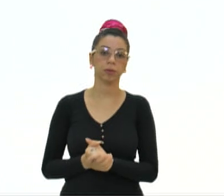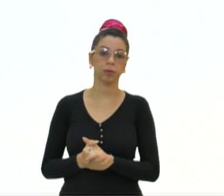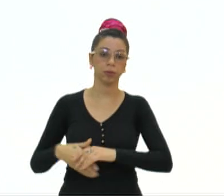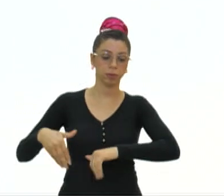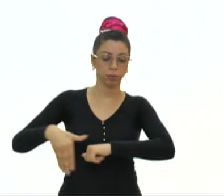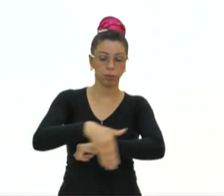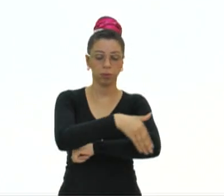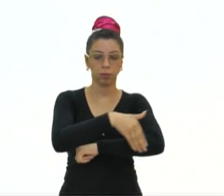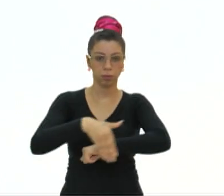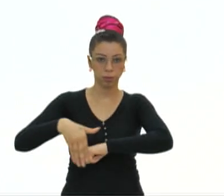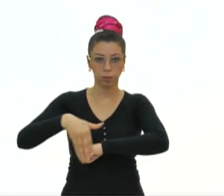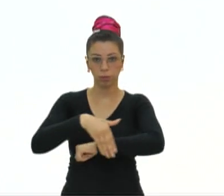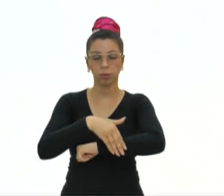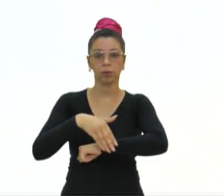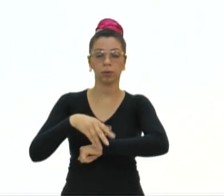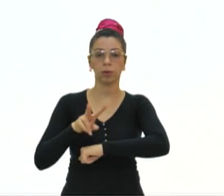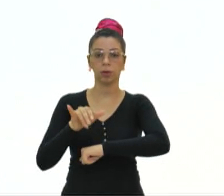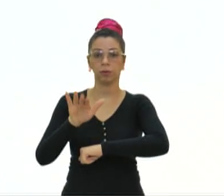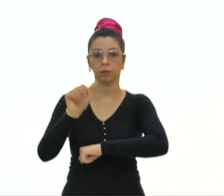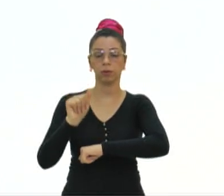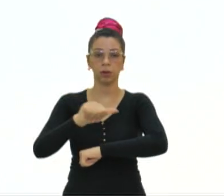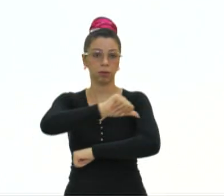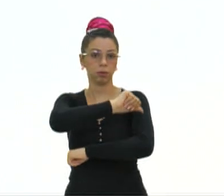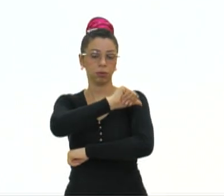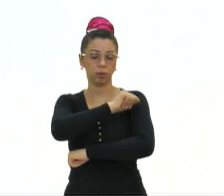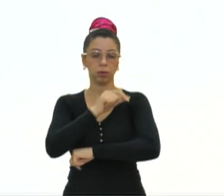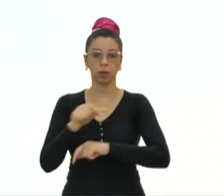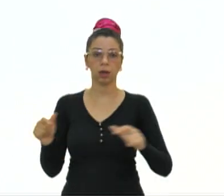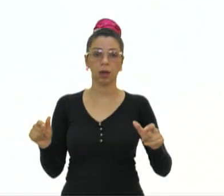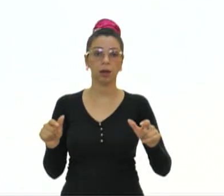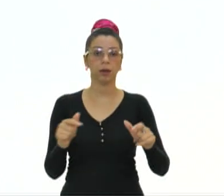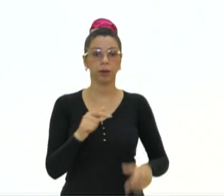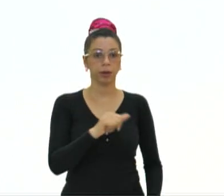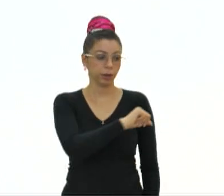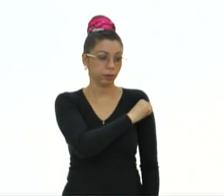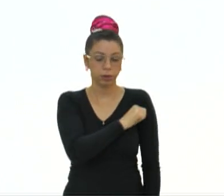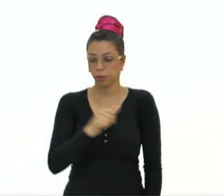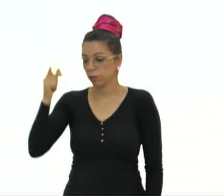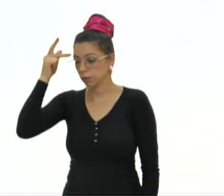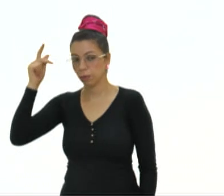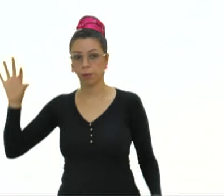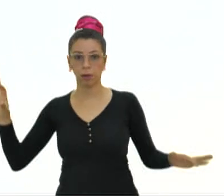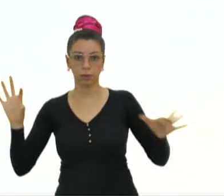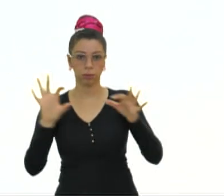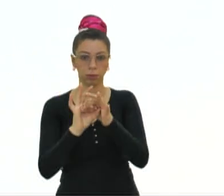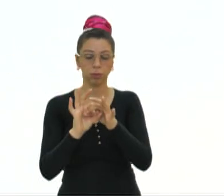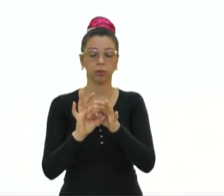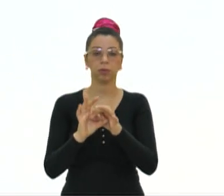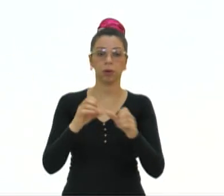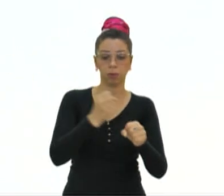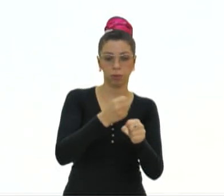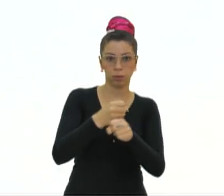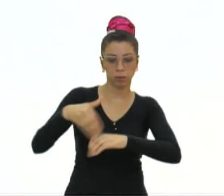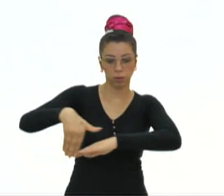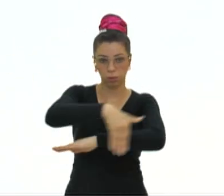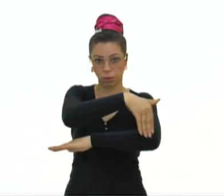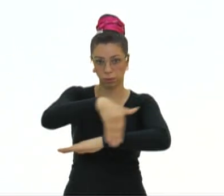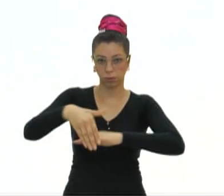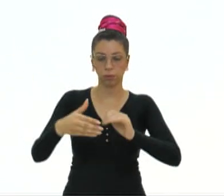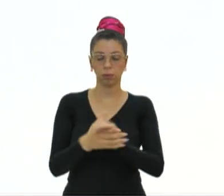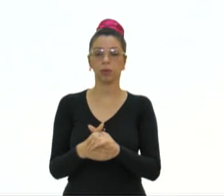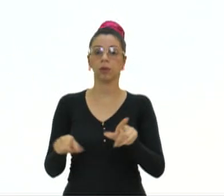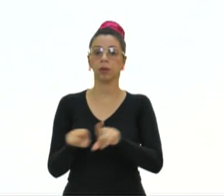Via Dutra, que nós chamamos hoje de Via Dutra, a rodovia Rio de Janeiro-São Paulo, a abertura da rodovia Rio-Bahia, a nacionalização de